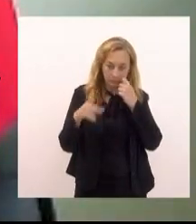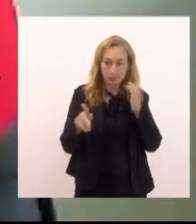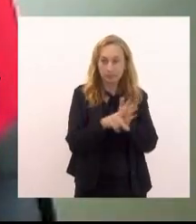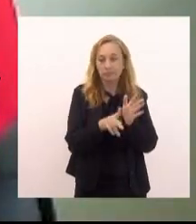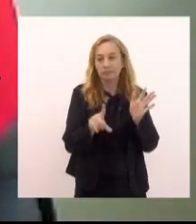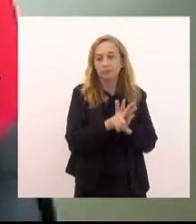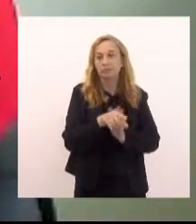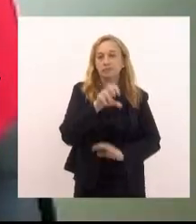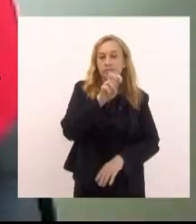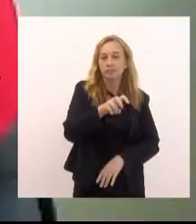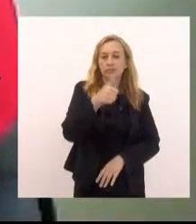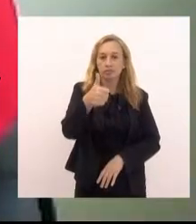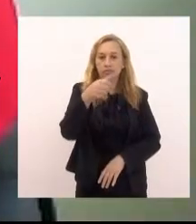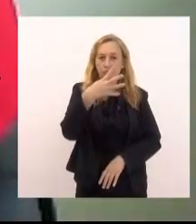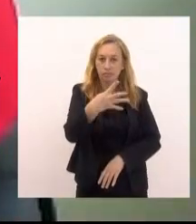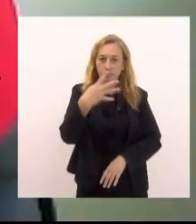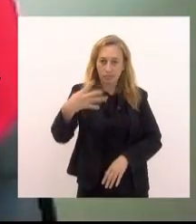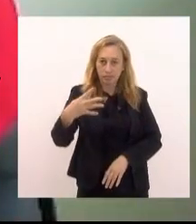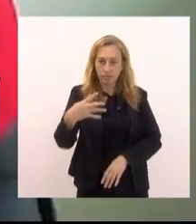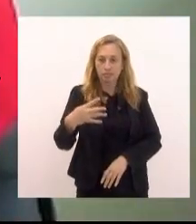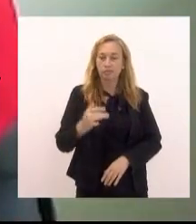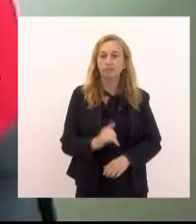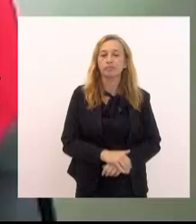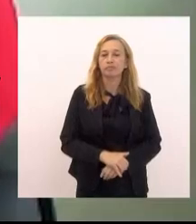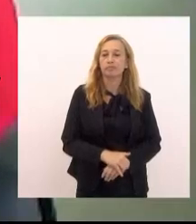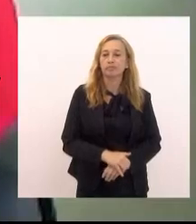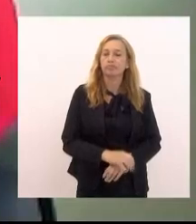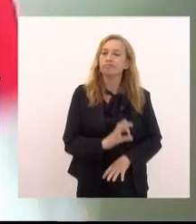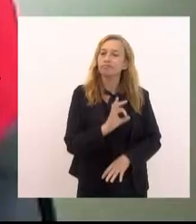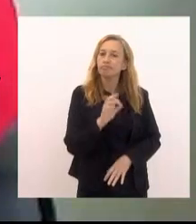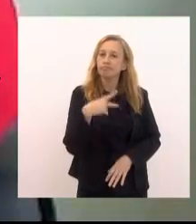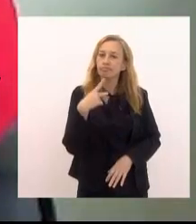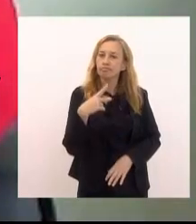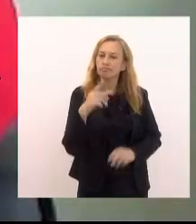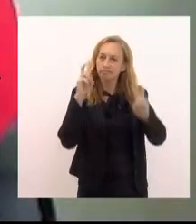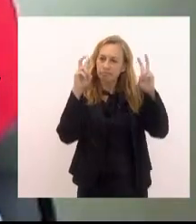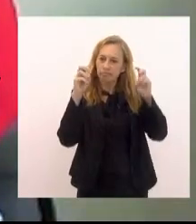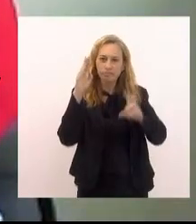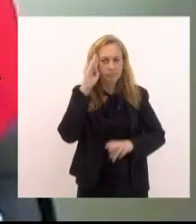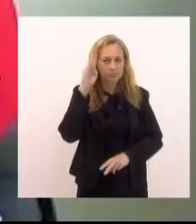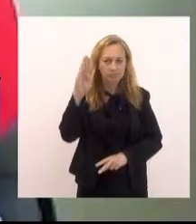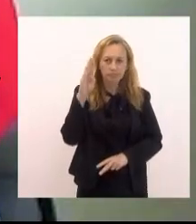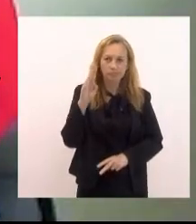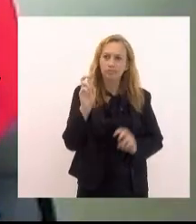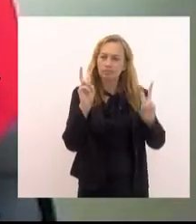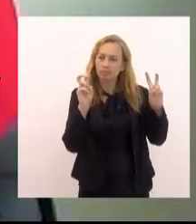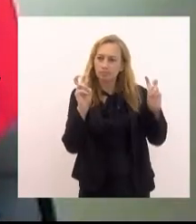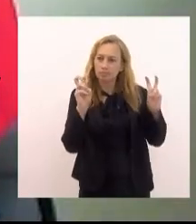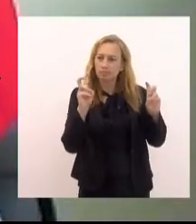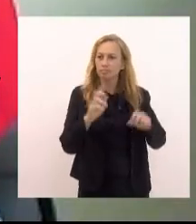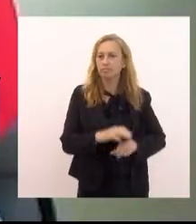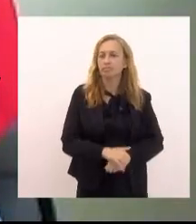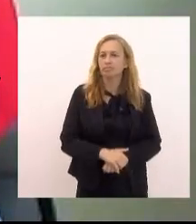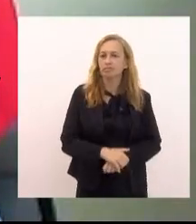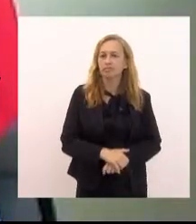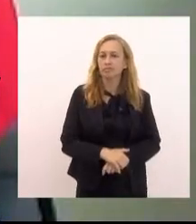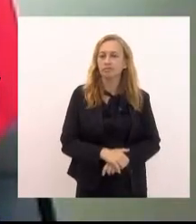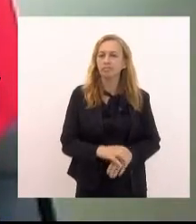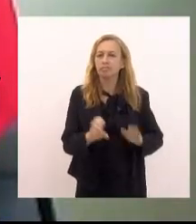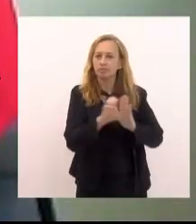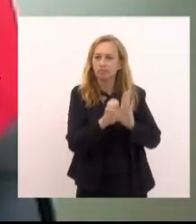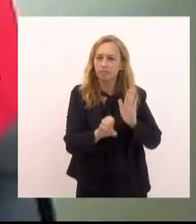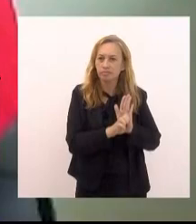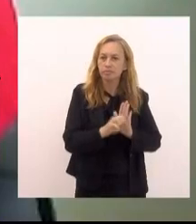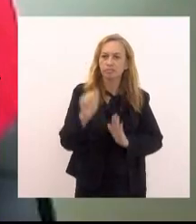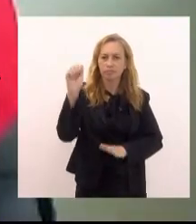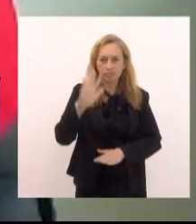lei 5144, né, que vai tratar exatamente da questão da aplicação do Estatuto